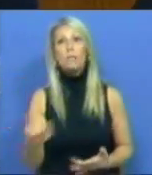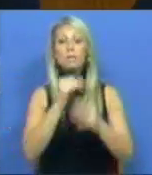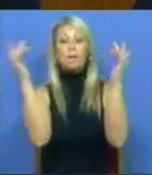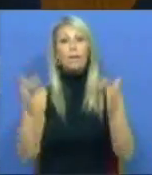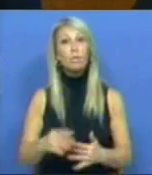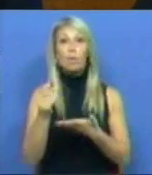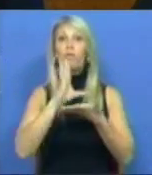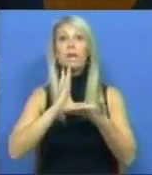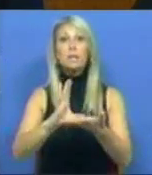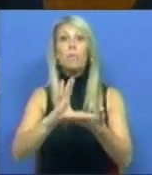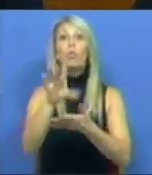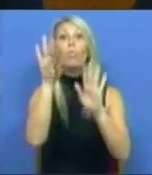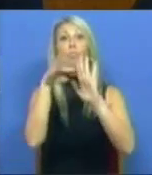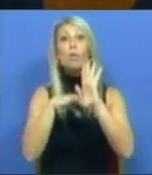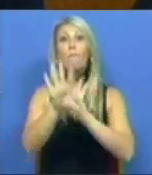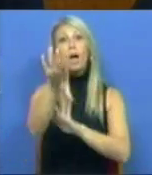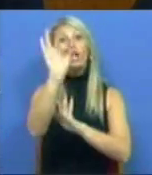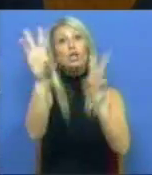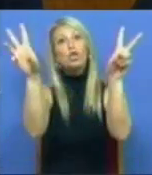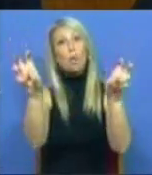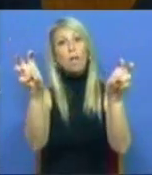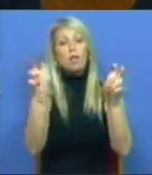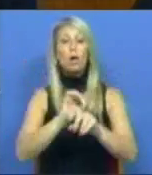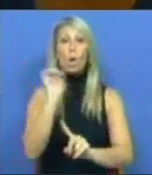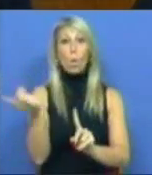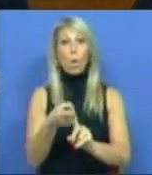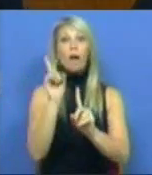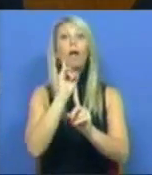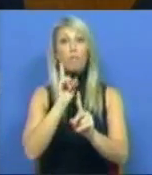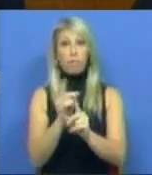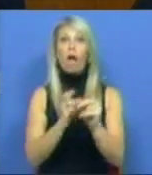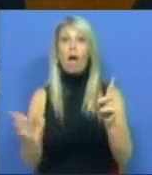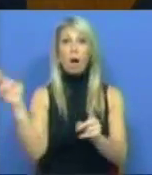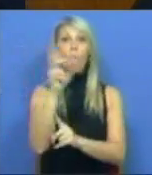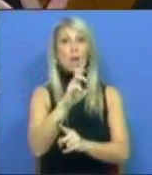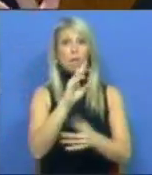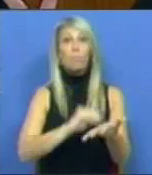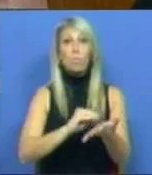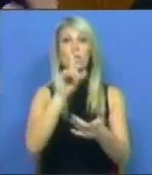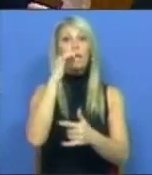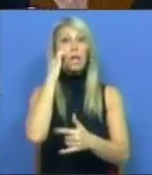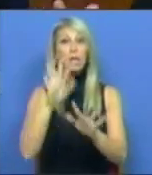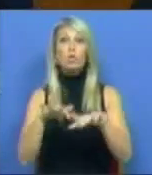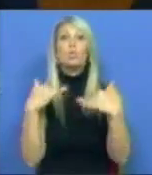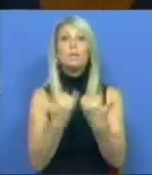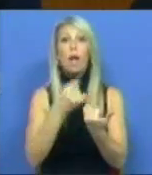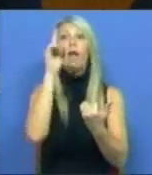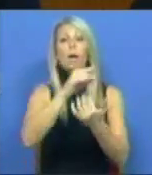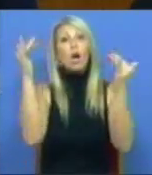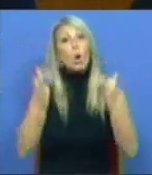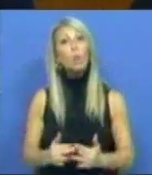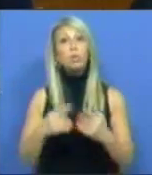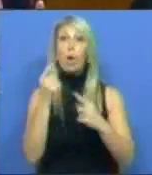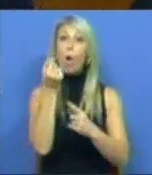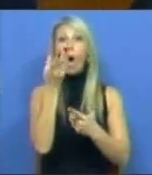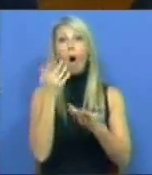programa Escolhas, num ano em que vai aumentar a pobreza e a crise social, e a redução do orçamento de funcionamento das